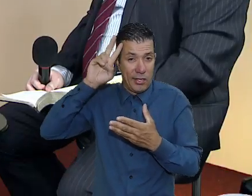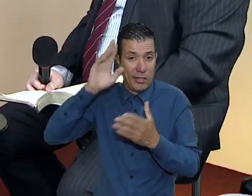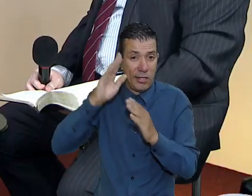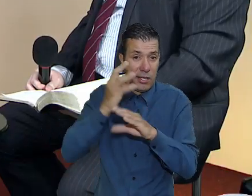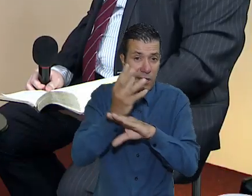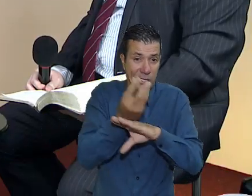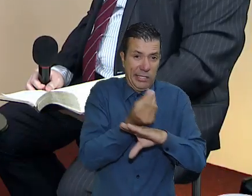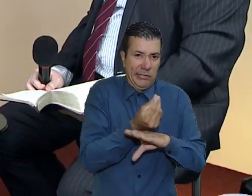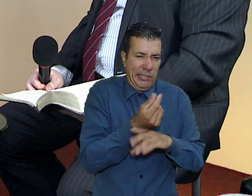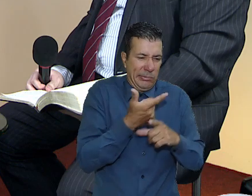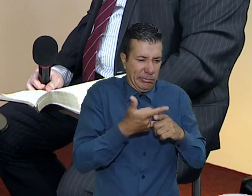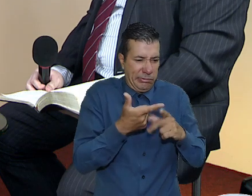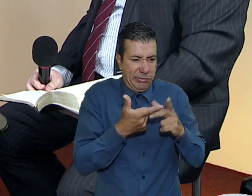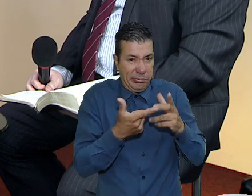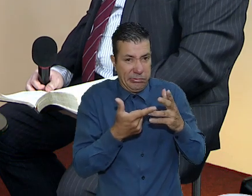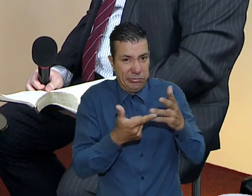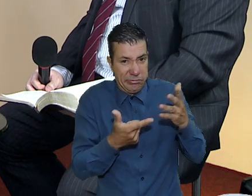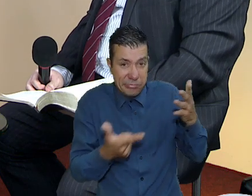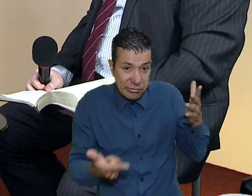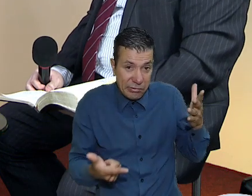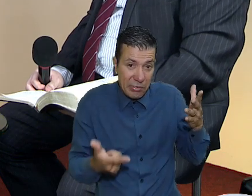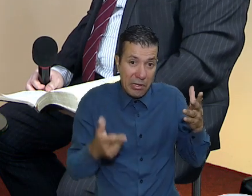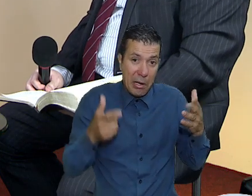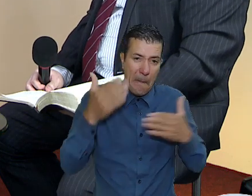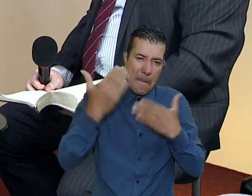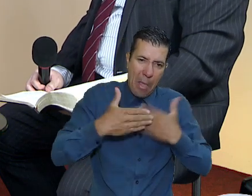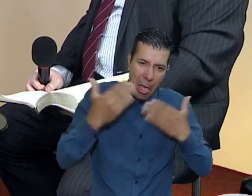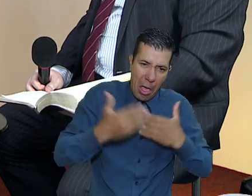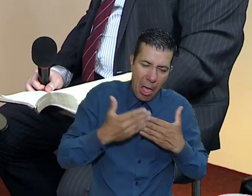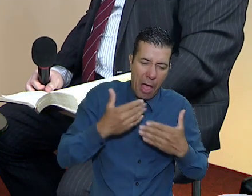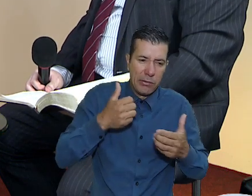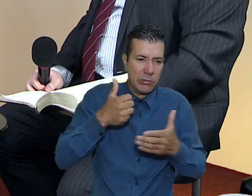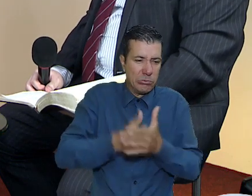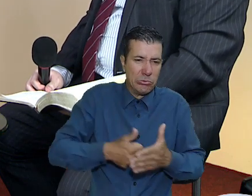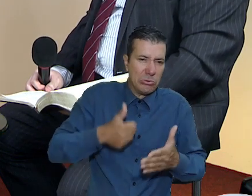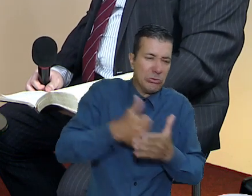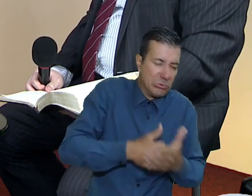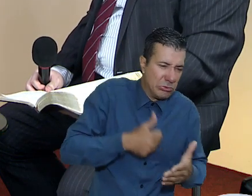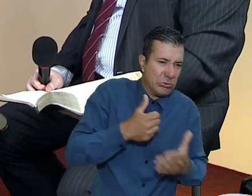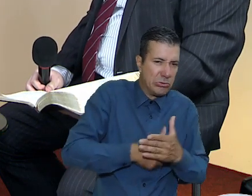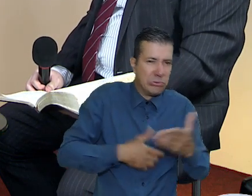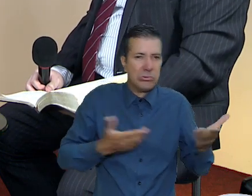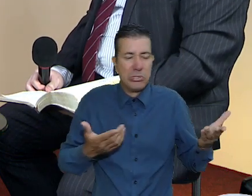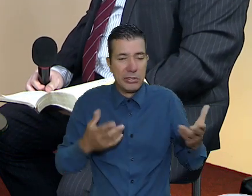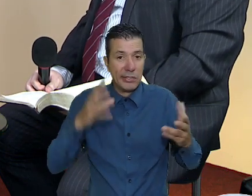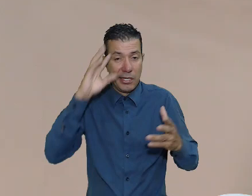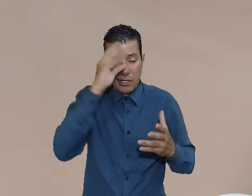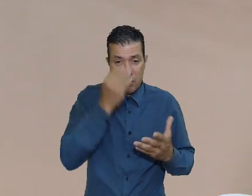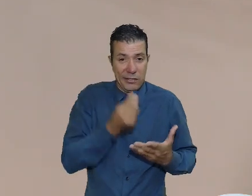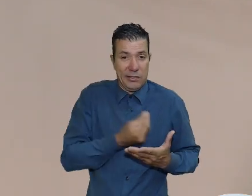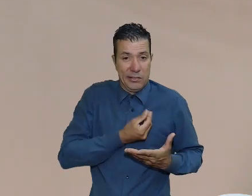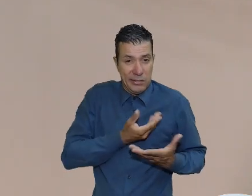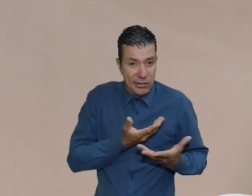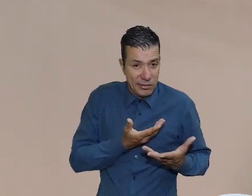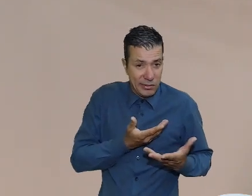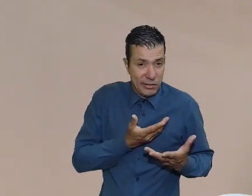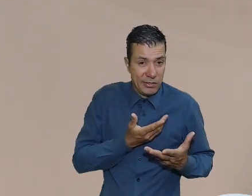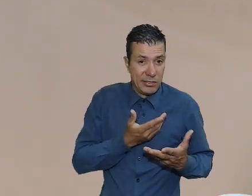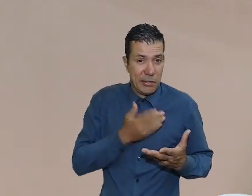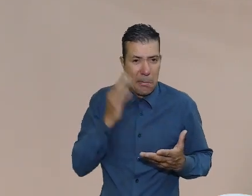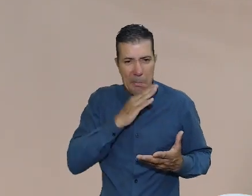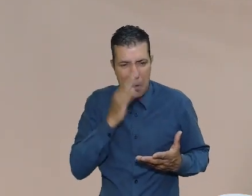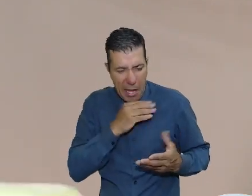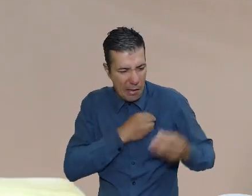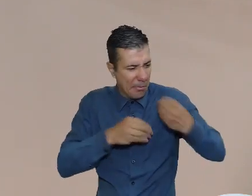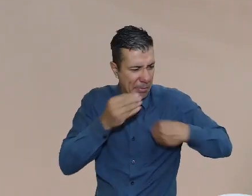igreja passando por dificuldade, a igreja passando por provas, por lutas, por trevas espirituais, paganismo sendo introduzido dentro